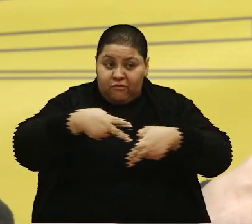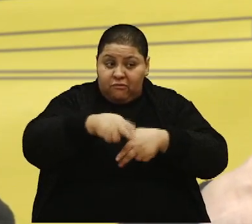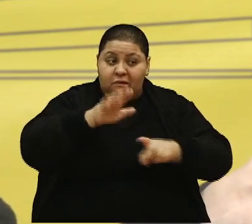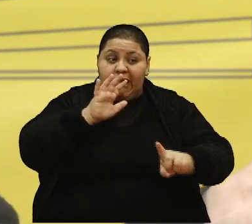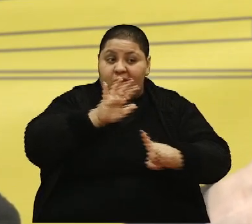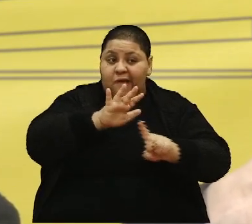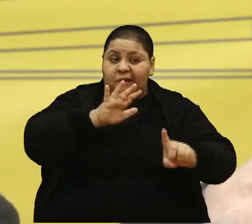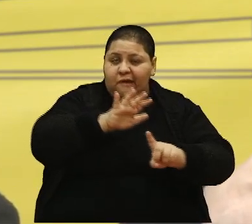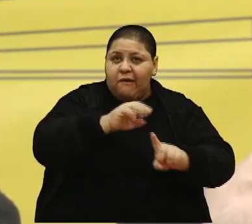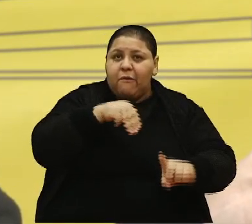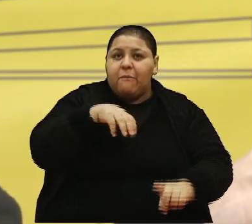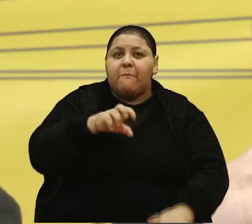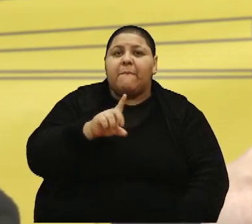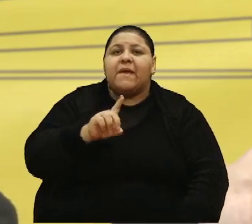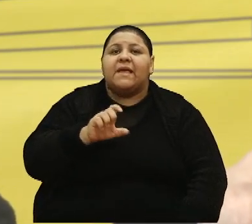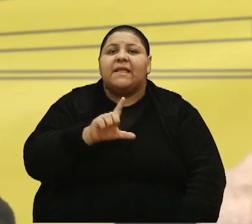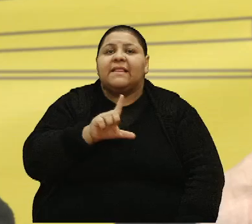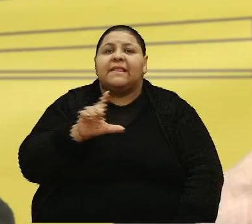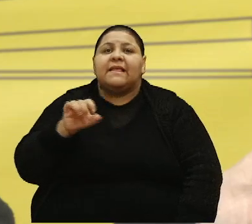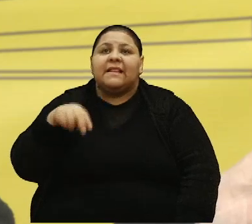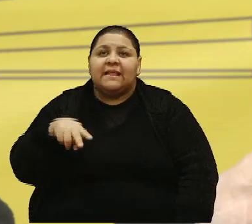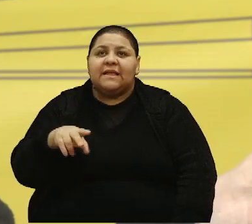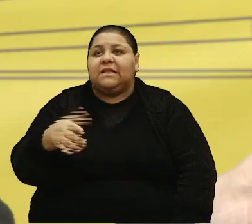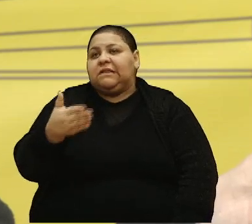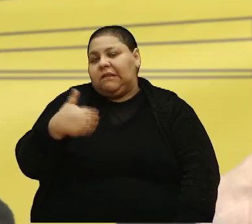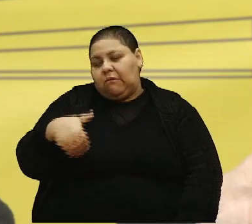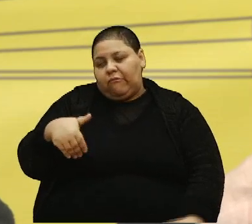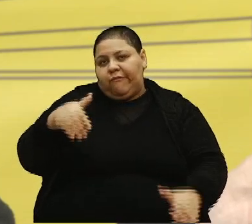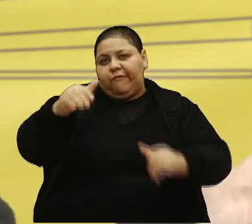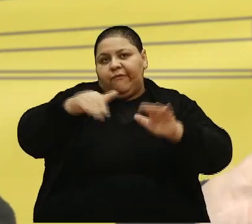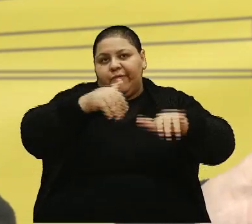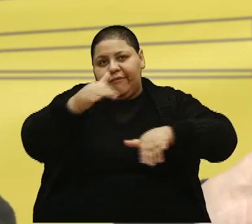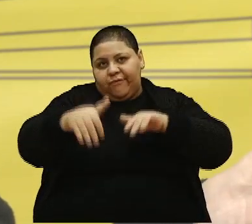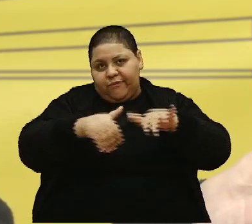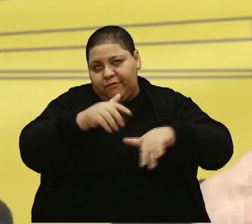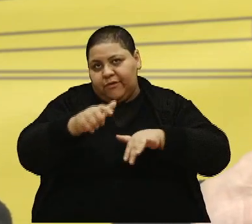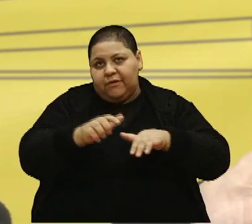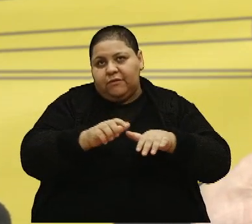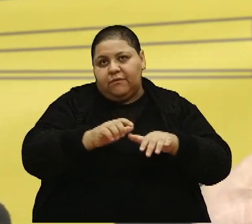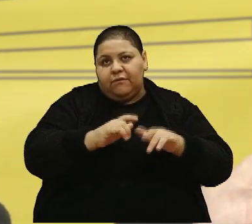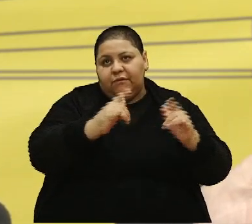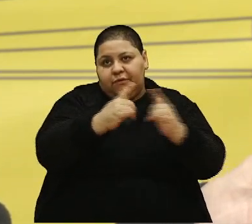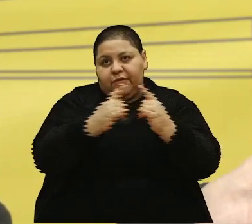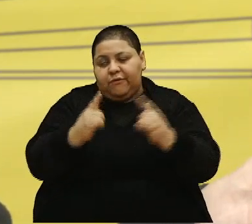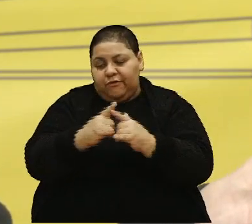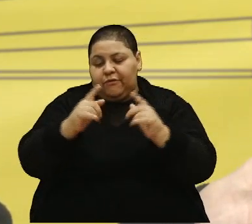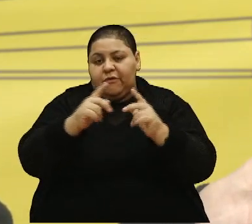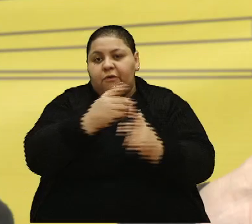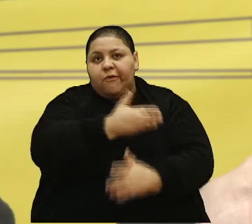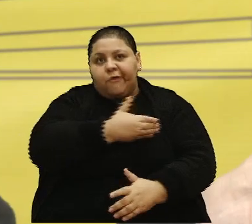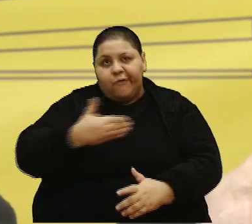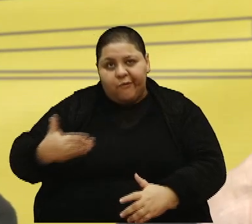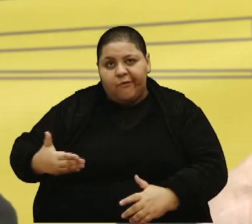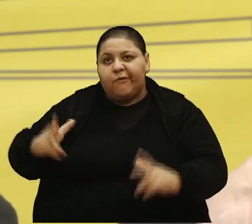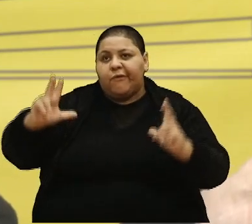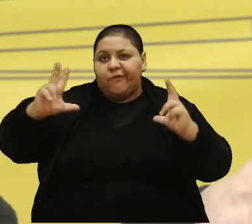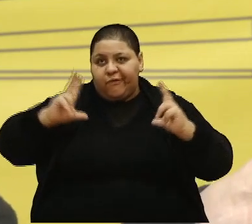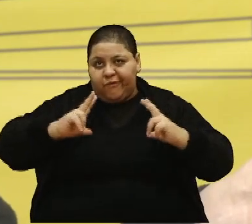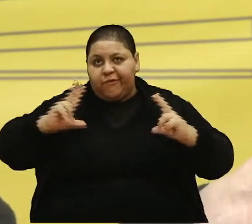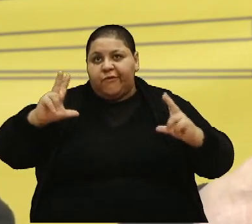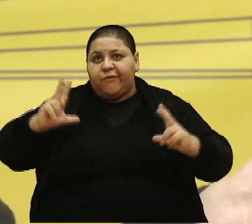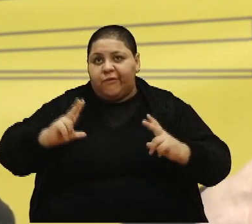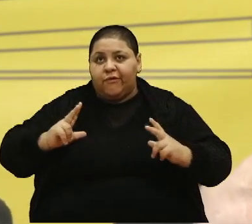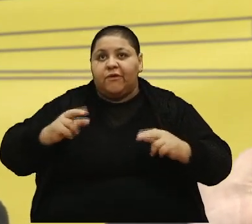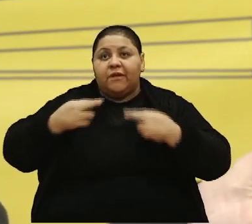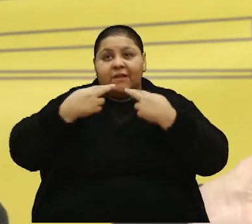muito em Medellín. Então, ela está convidando esses entes, né, tanto públicos como também da iniciativa privada. Vai o pessoal